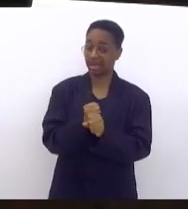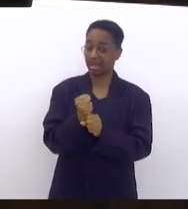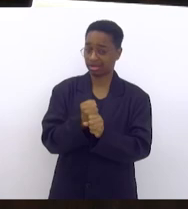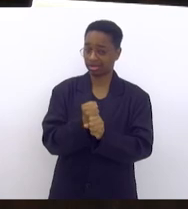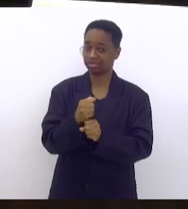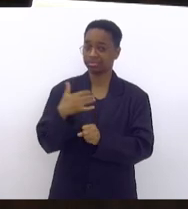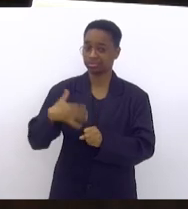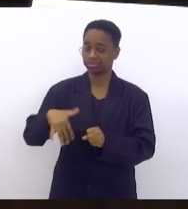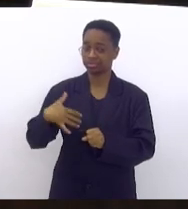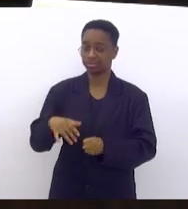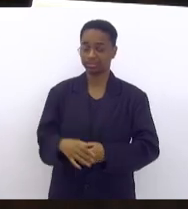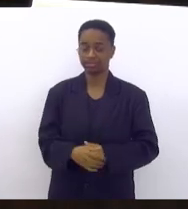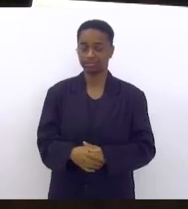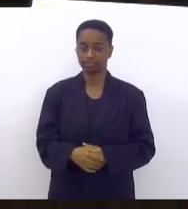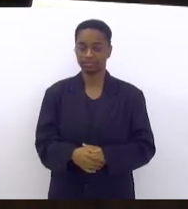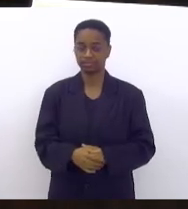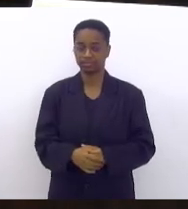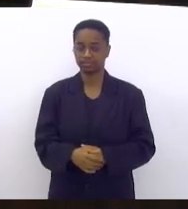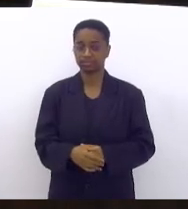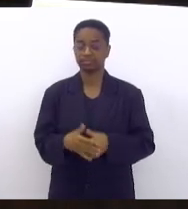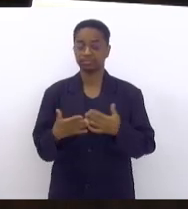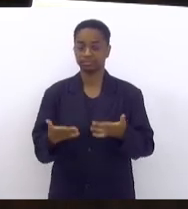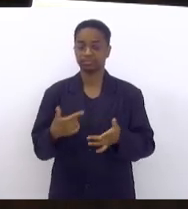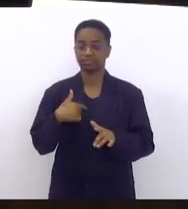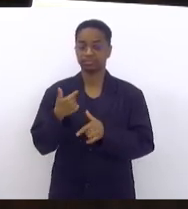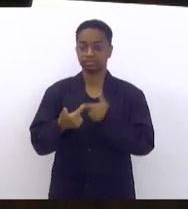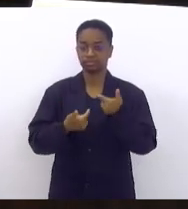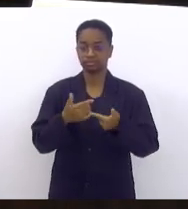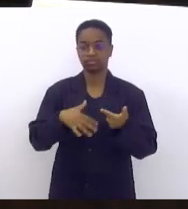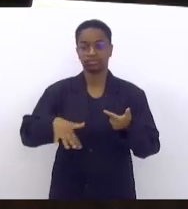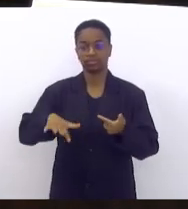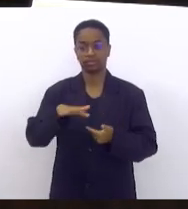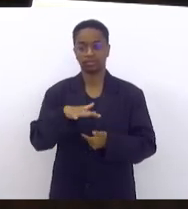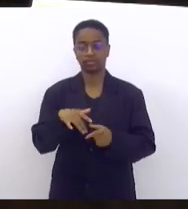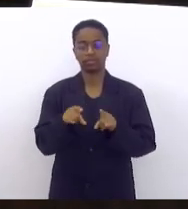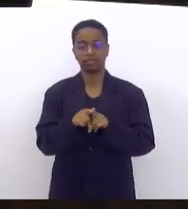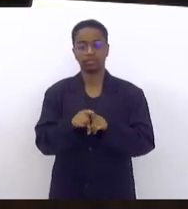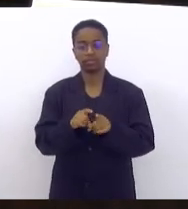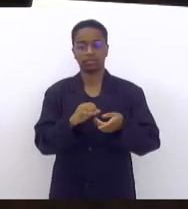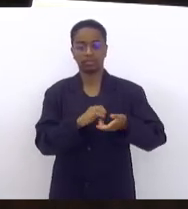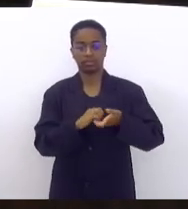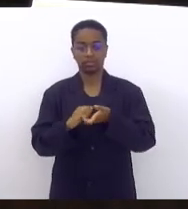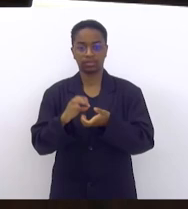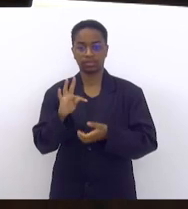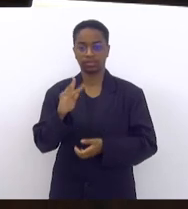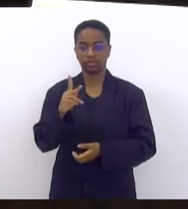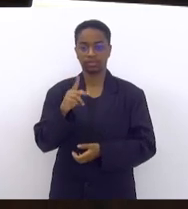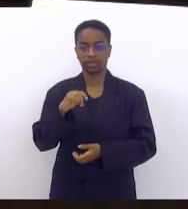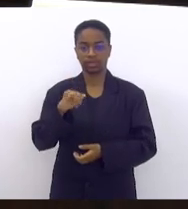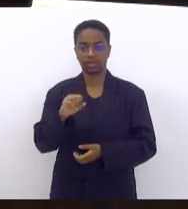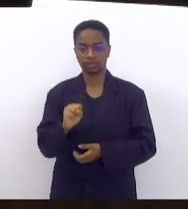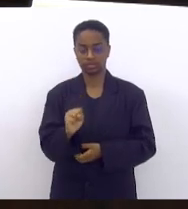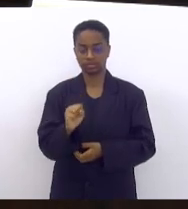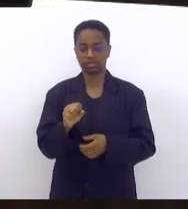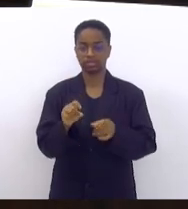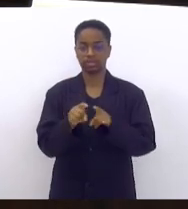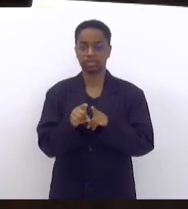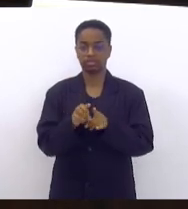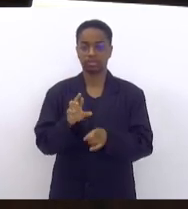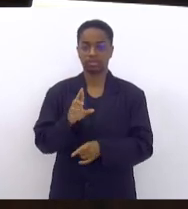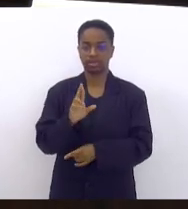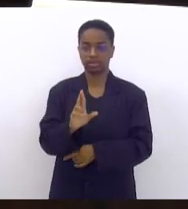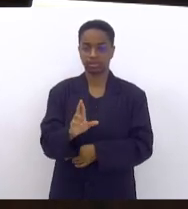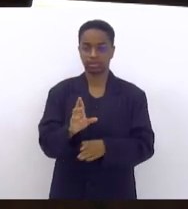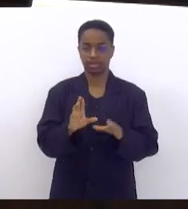né, nessa atividade. Cumprimentar também a Thais, aqui representante dos